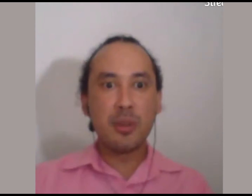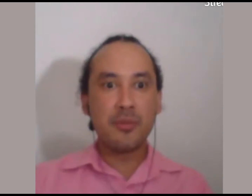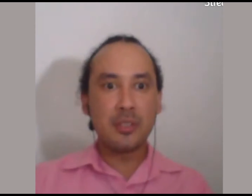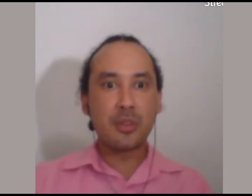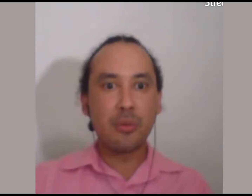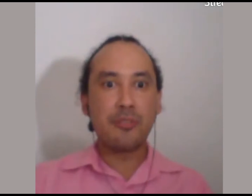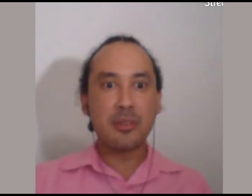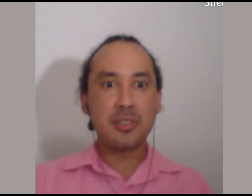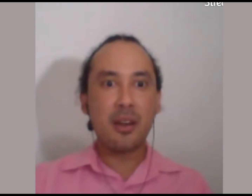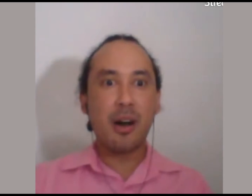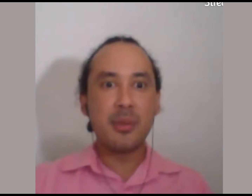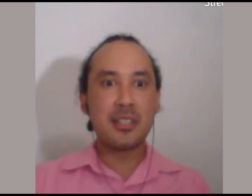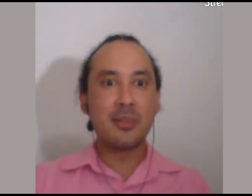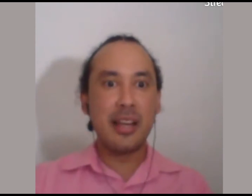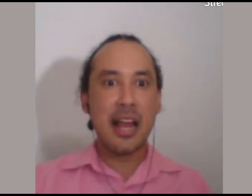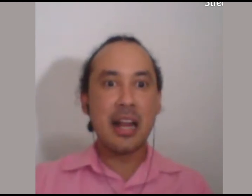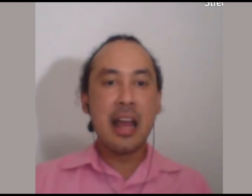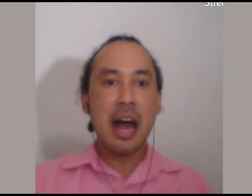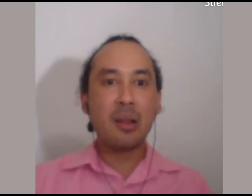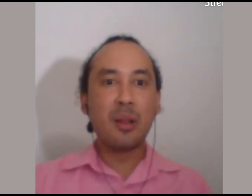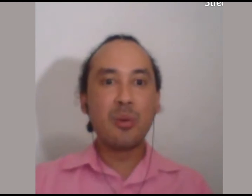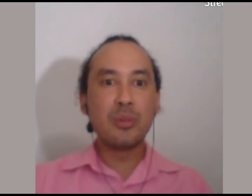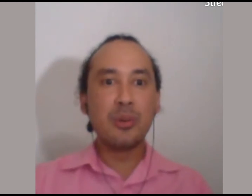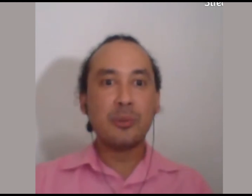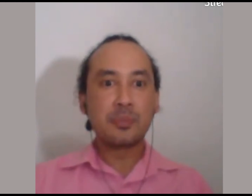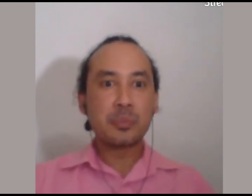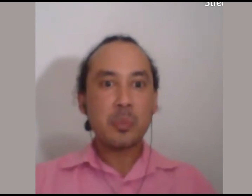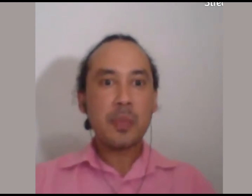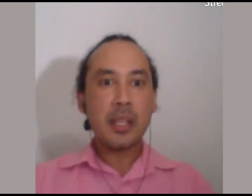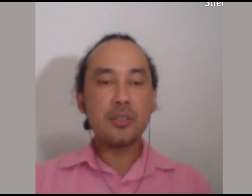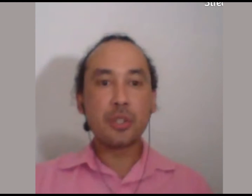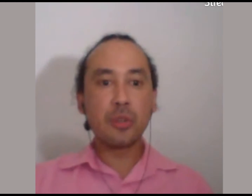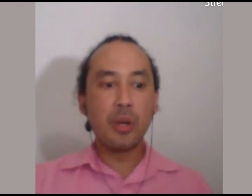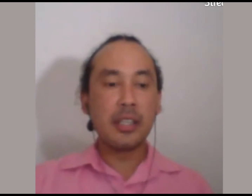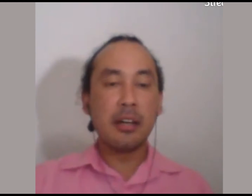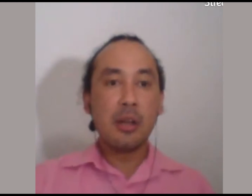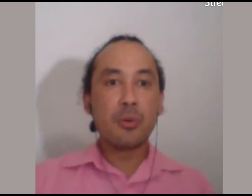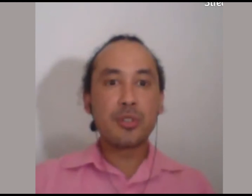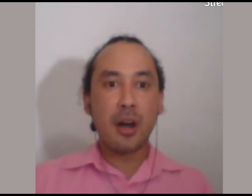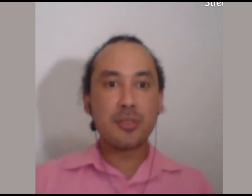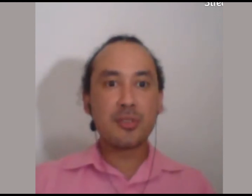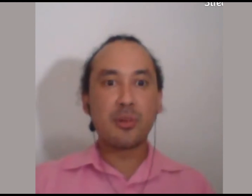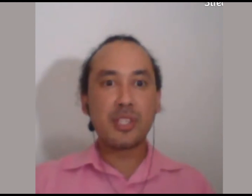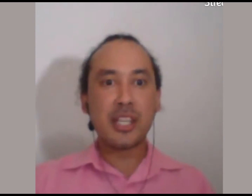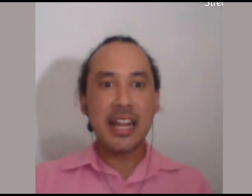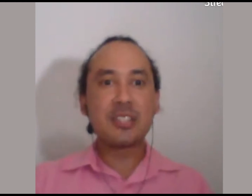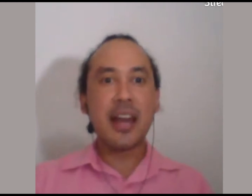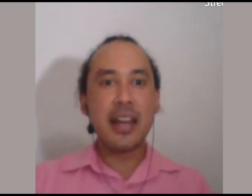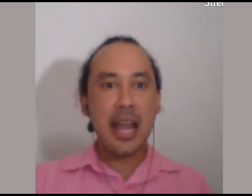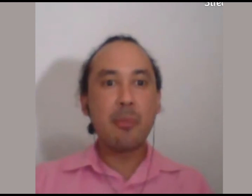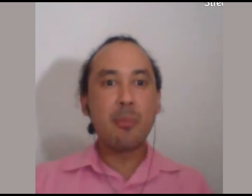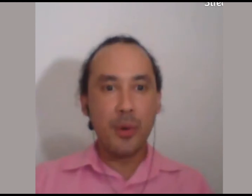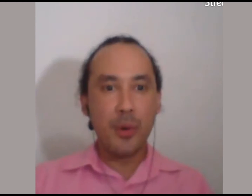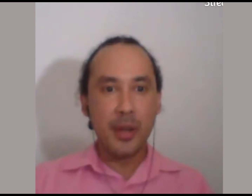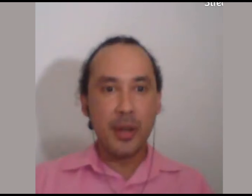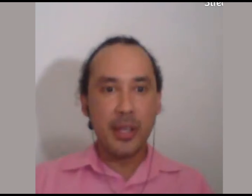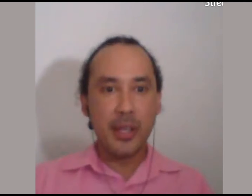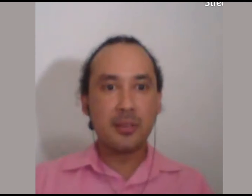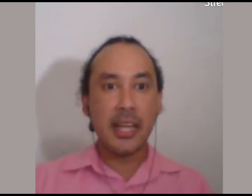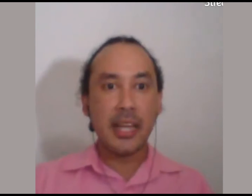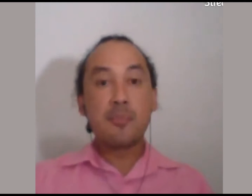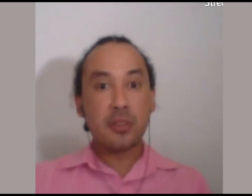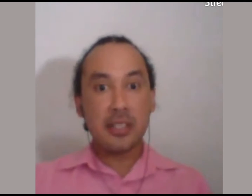de 2021, eu falo ser homem, ser mulher, ao longo de todos os nossos continentes, varia muito,